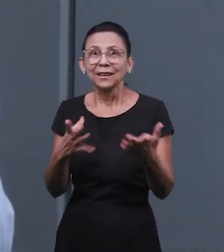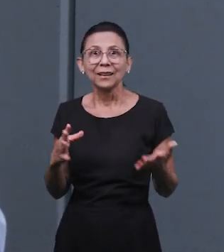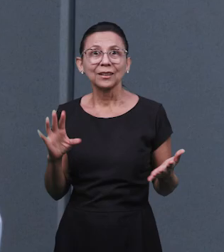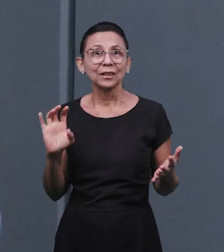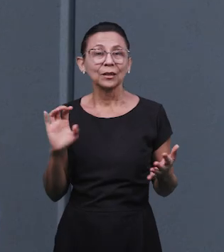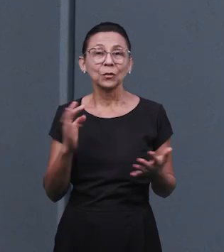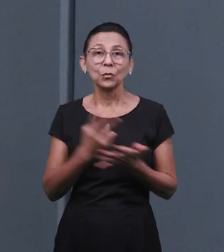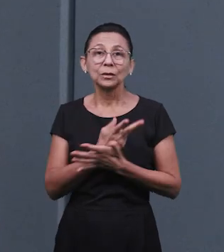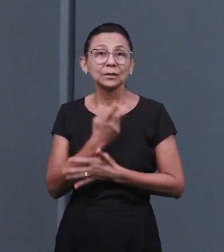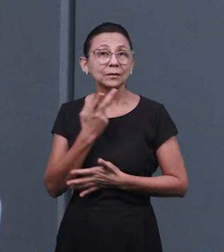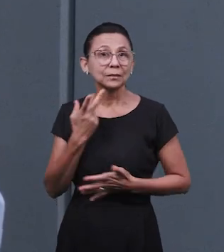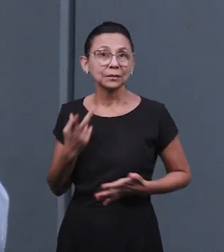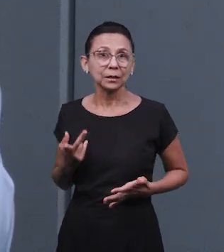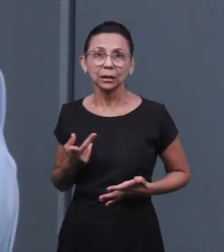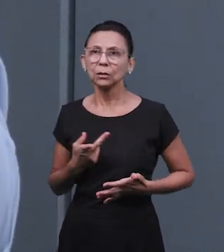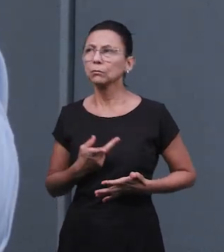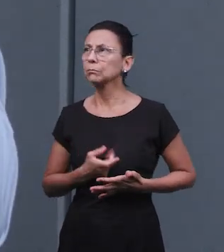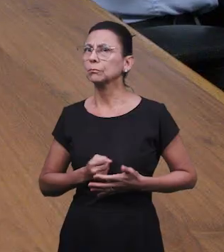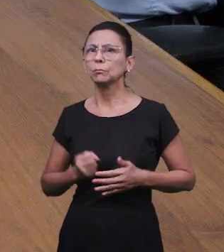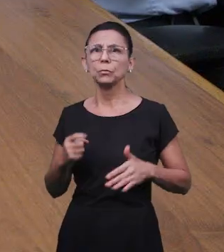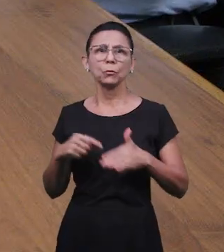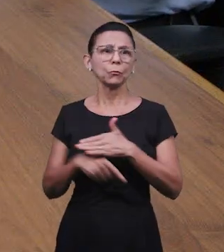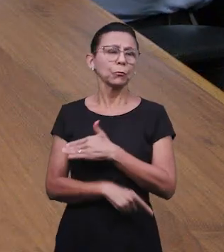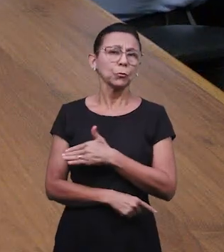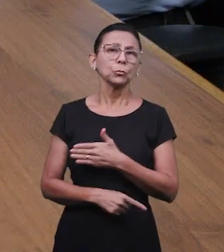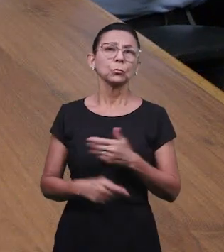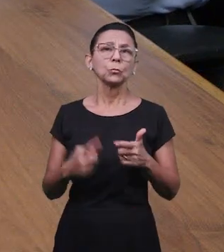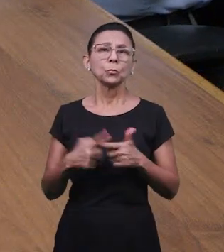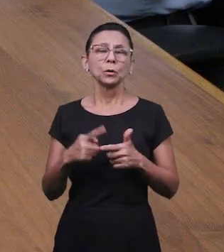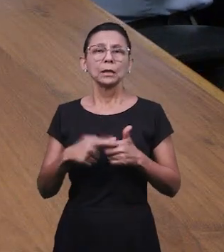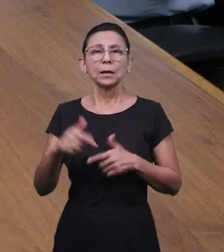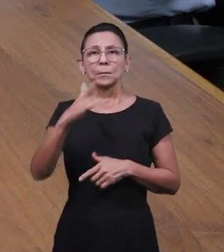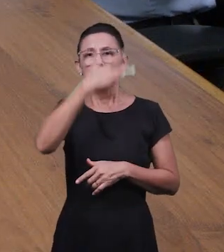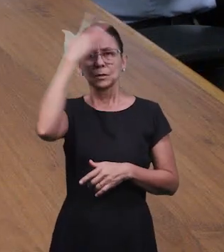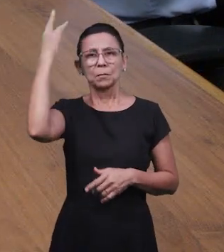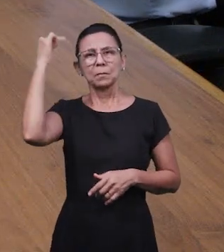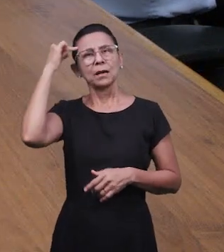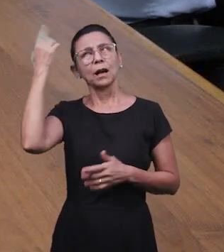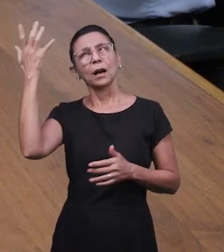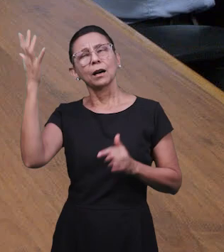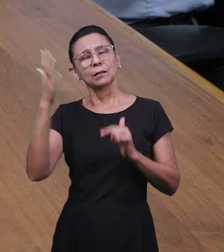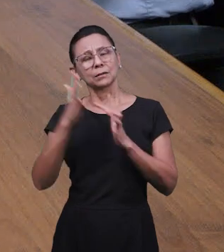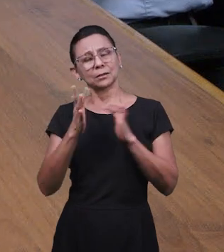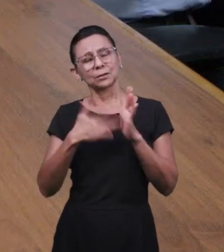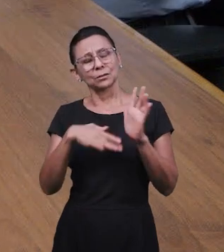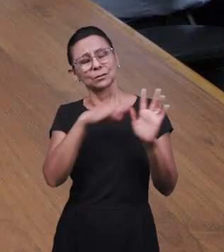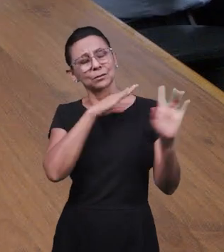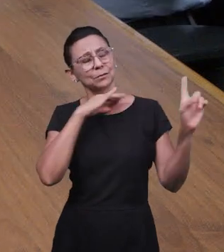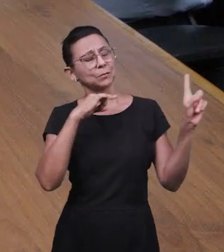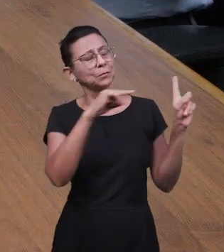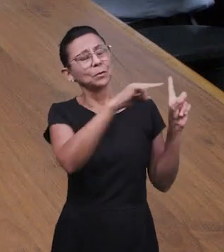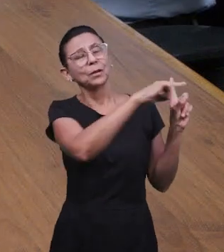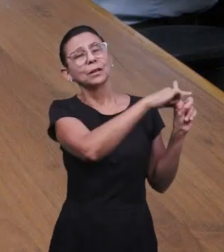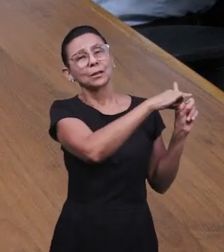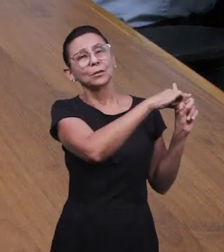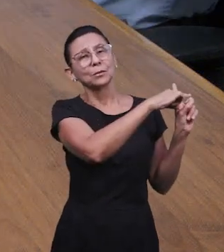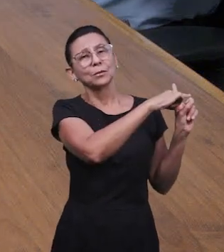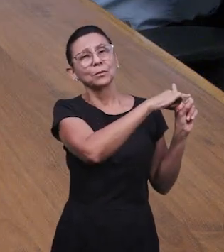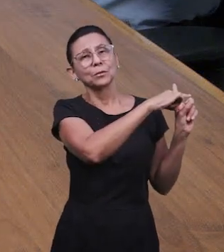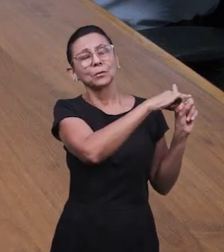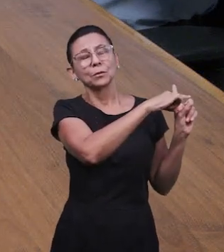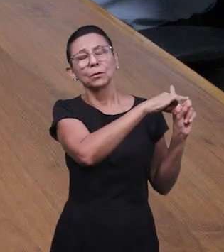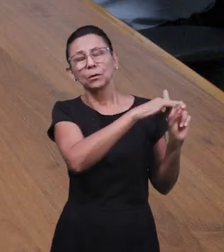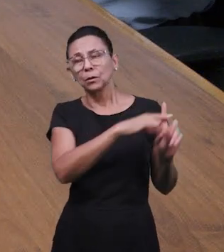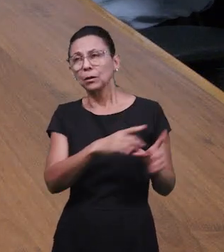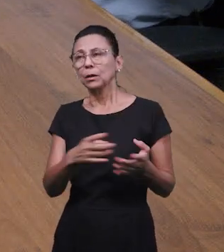além disso, né? Todo mundo sabia que Jesus estava morto, porque todo mundo viu ele morrer e de repente Jesus aparece